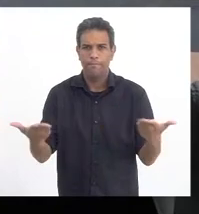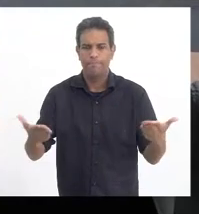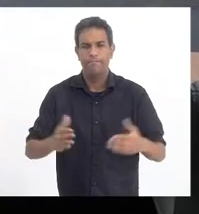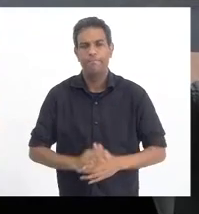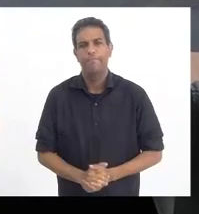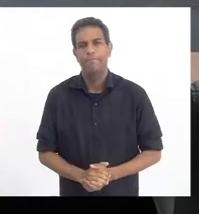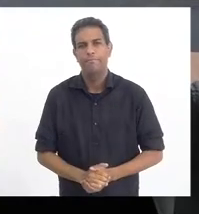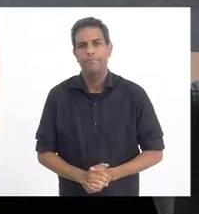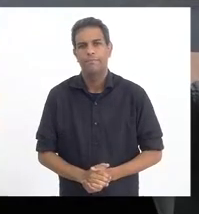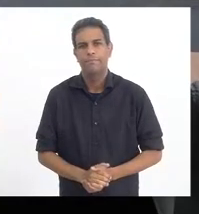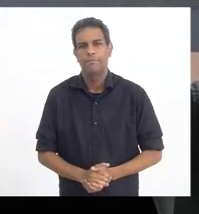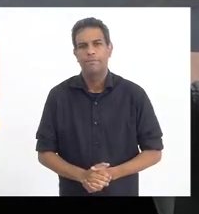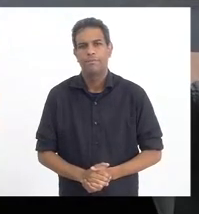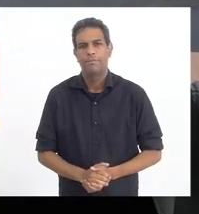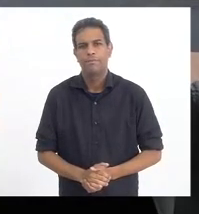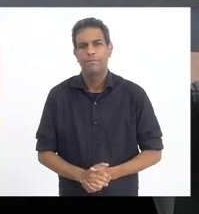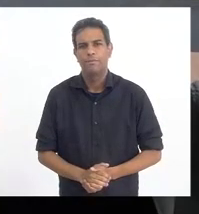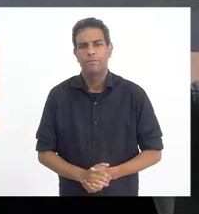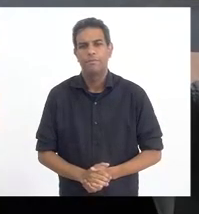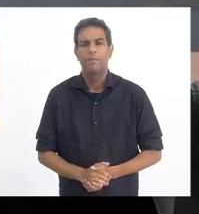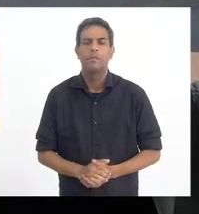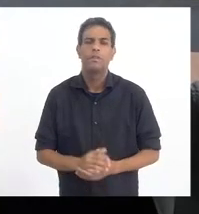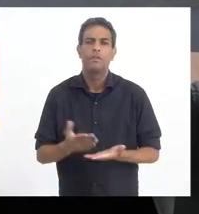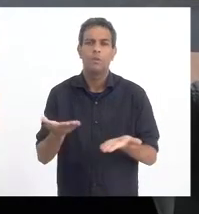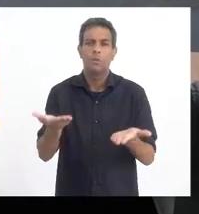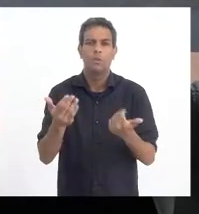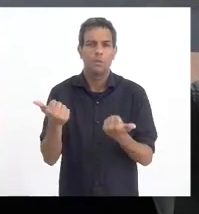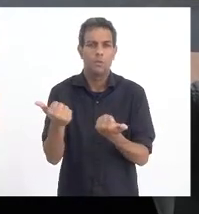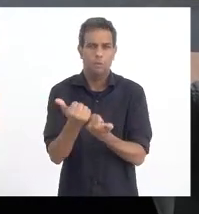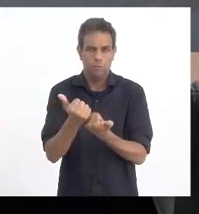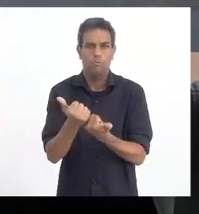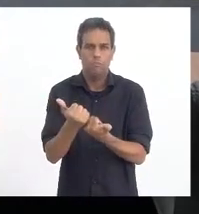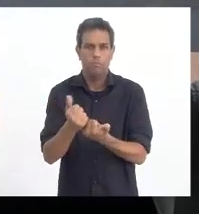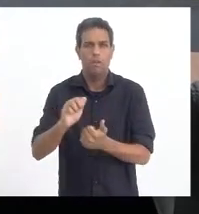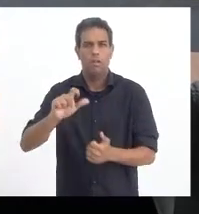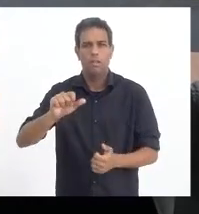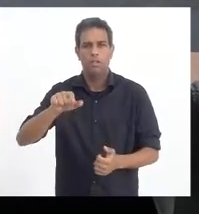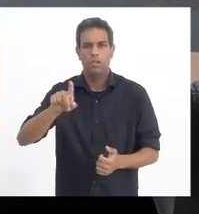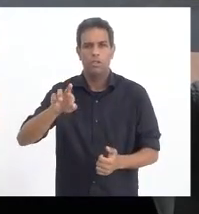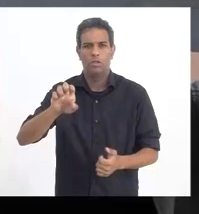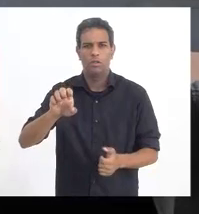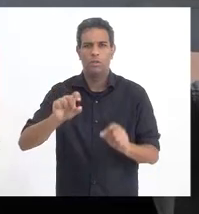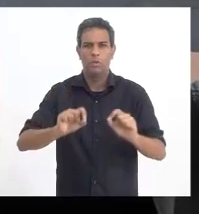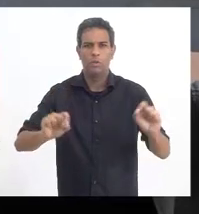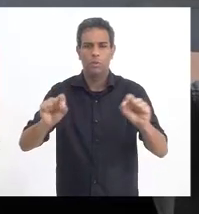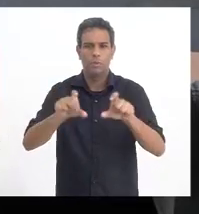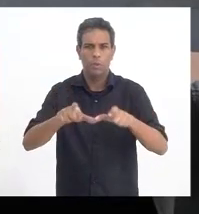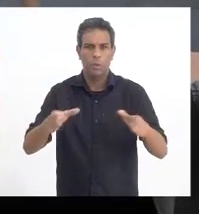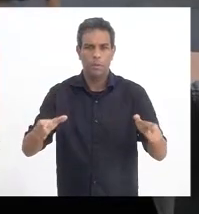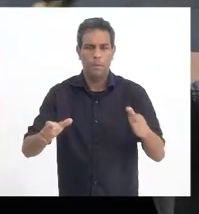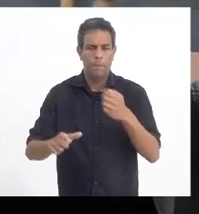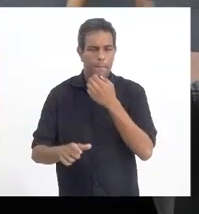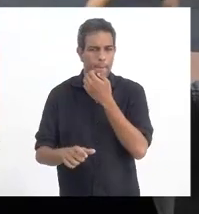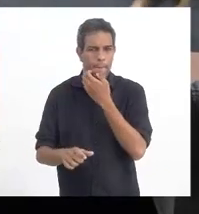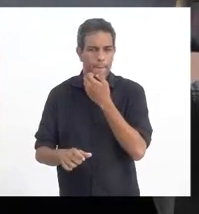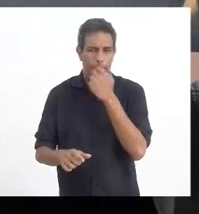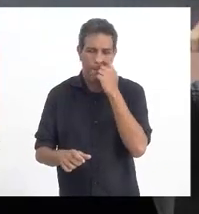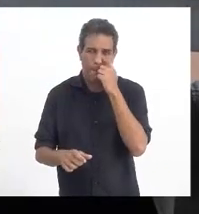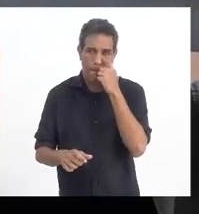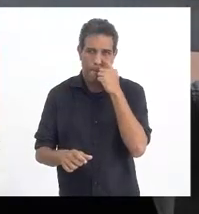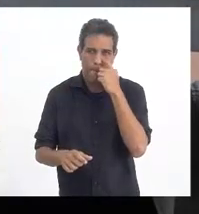se tá aqui a presidente Deputado Alexandre quinoflox vice-líder de governo que já se encontra aqui conosco